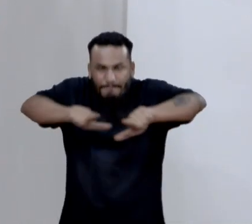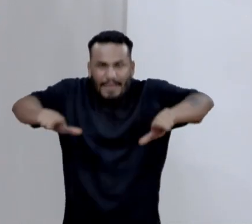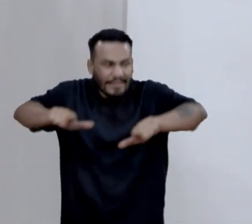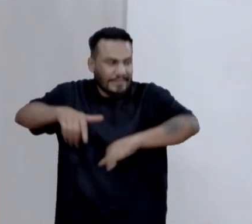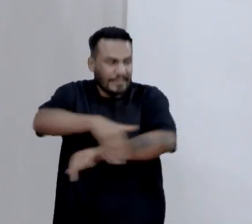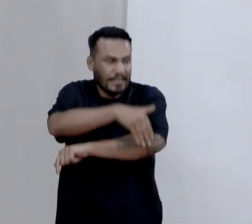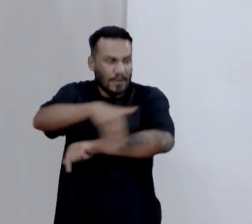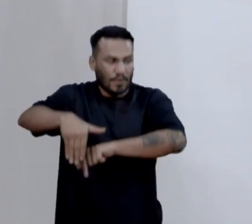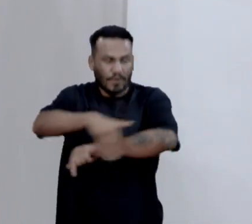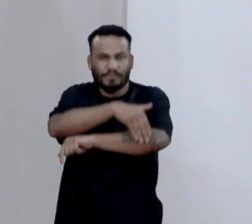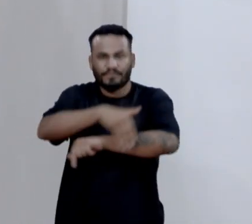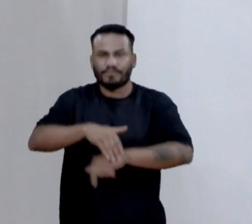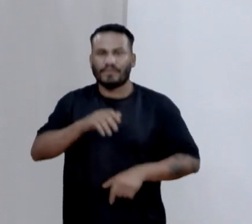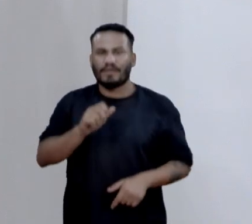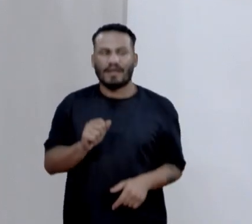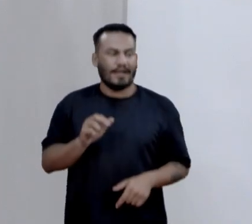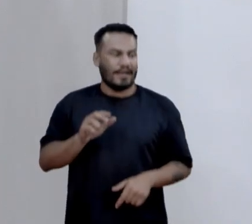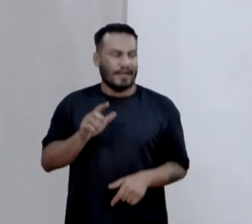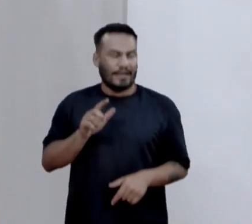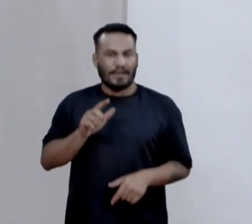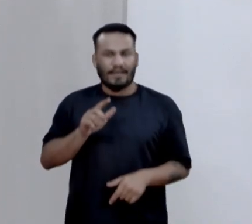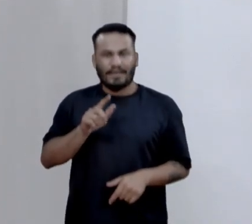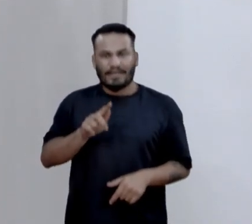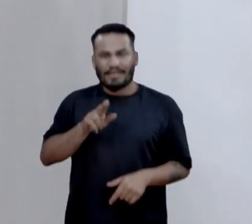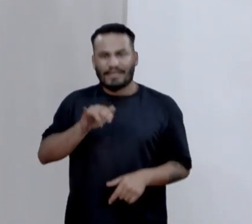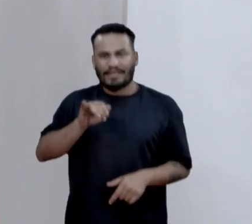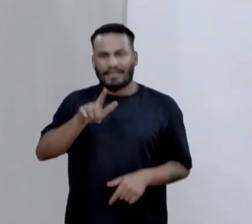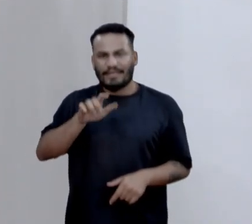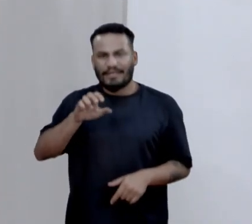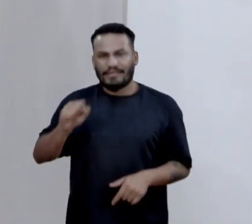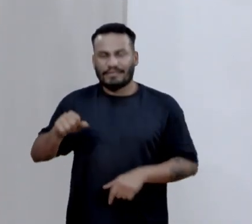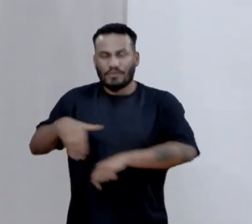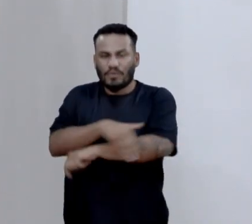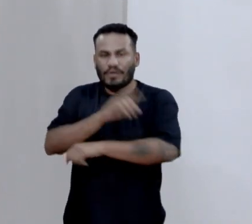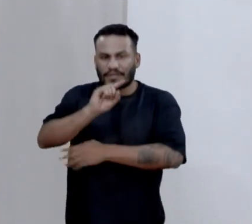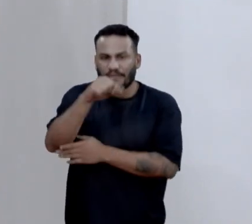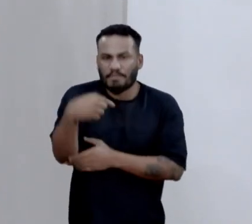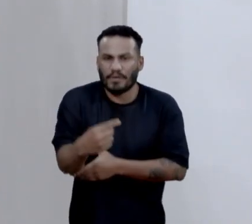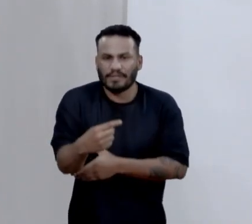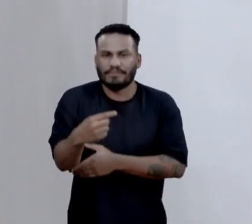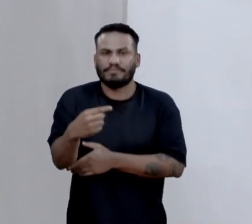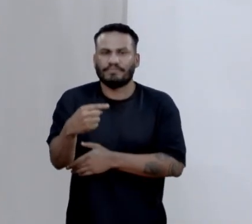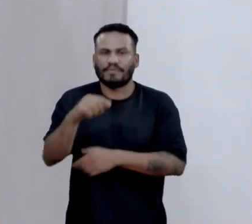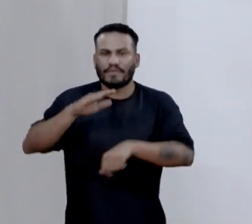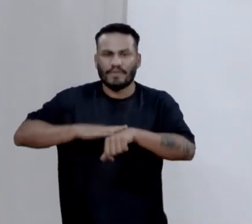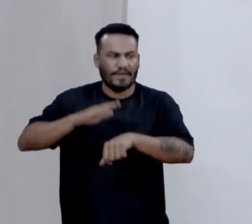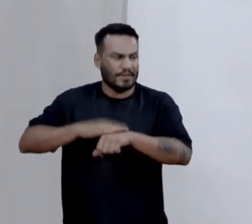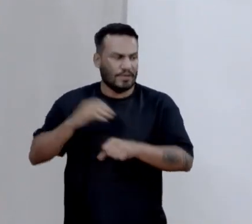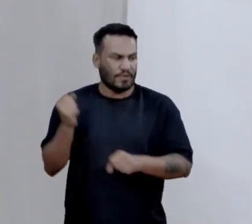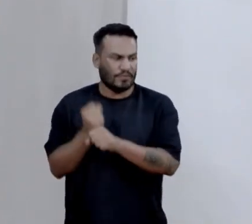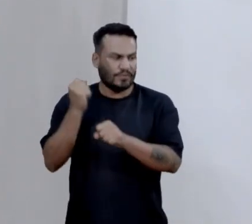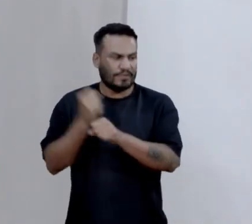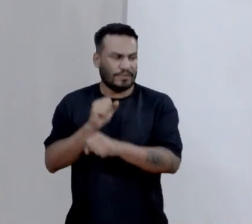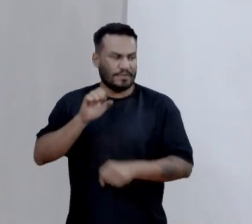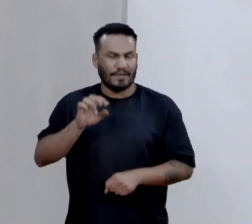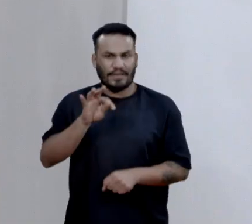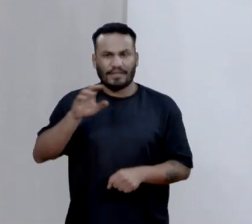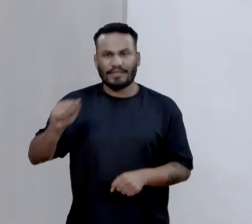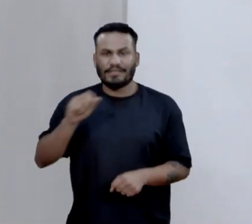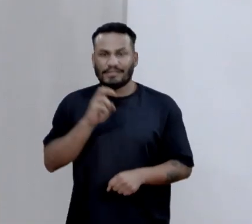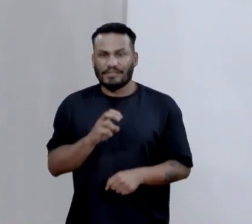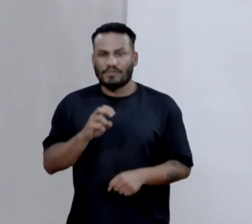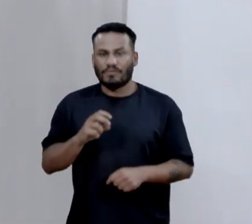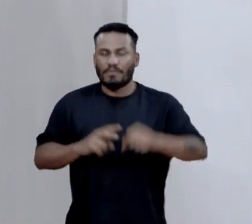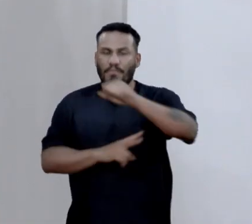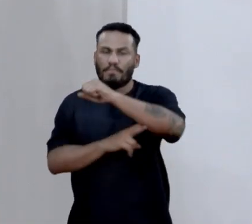na Rua Aquiles Cavilha. É uma rua que fica logo depois da rua onde está sendo feita a construção da ETA 5, ali na Ponto